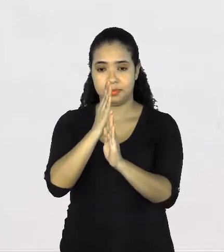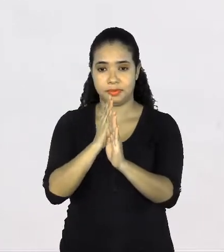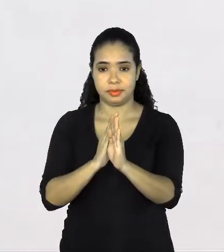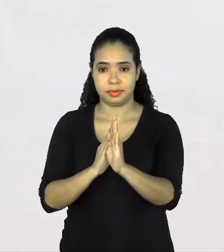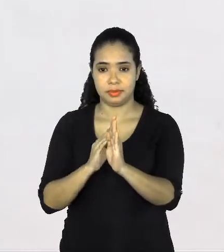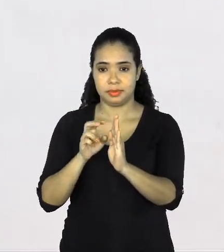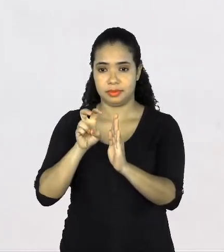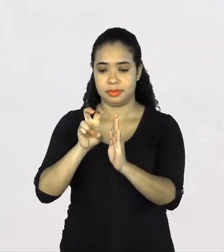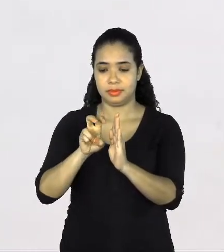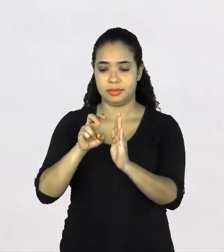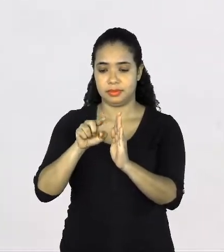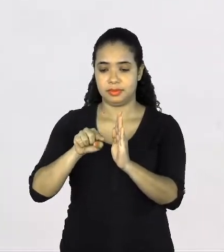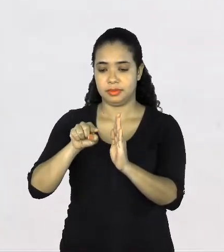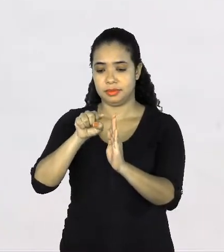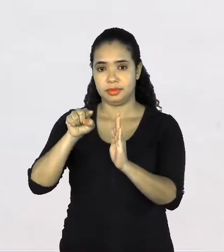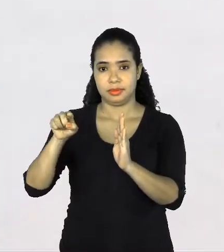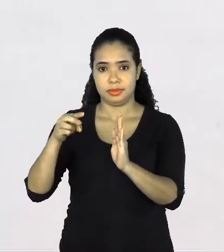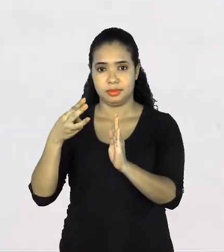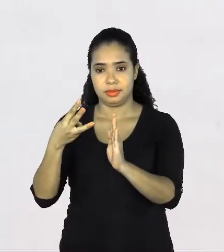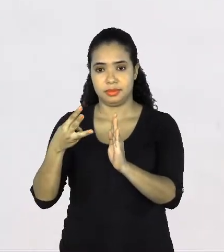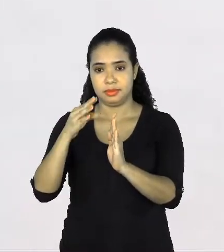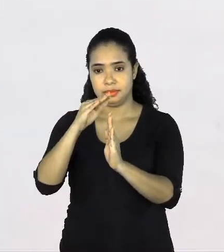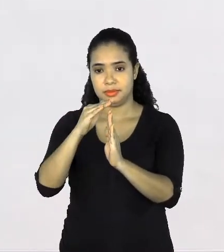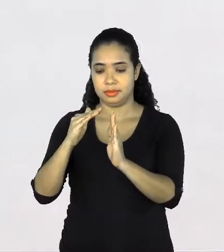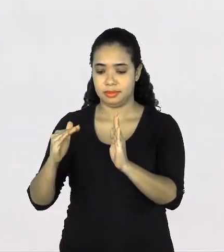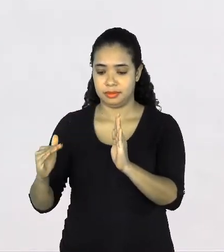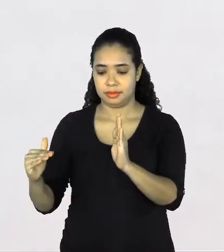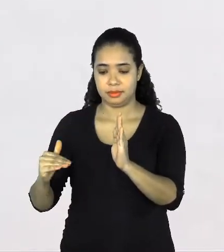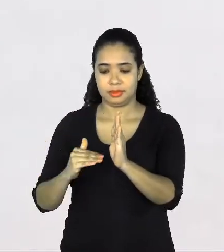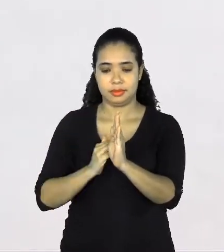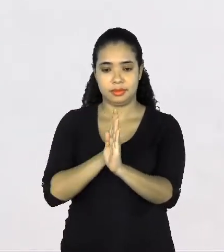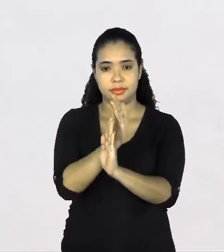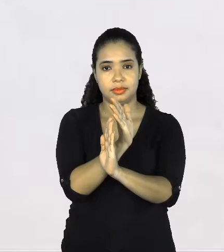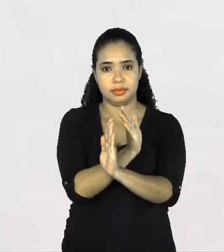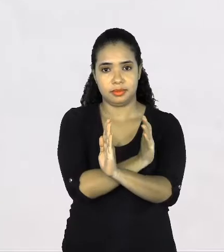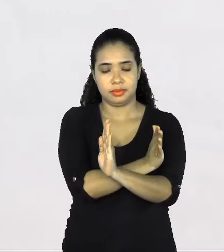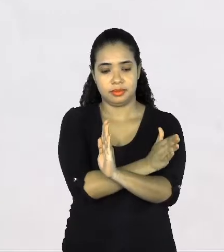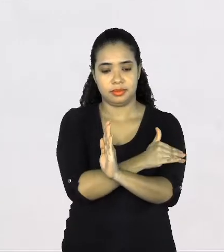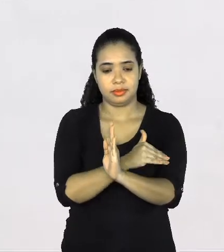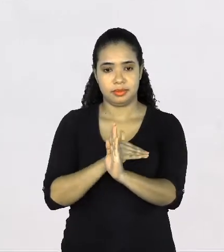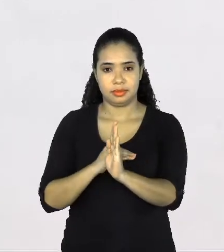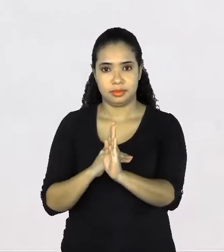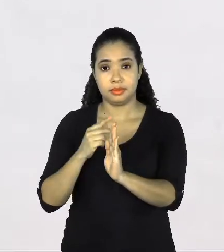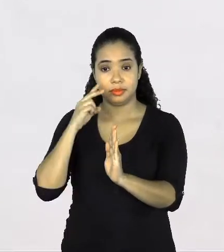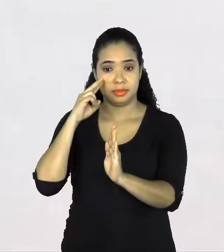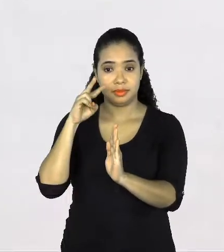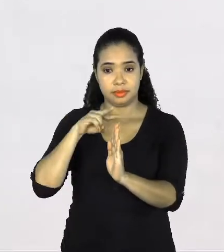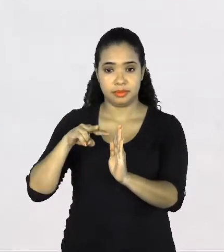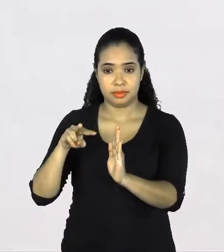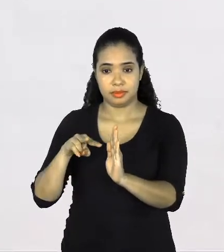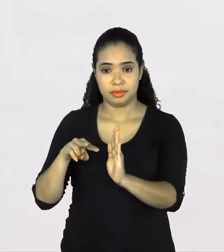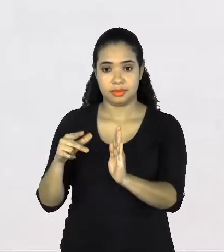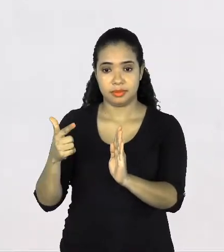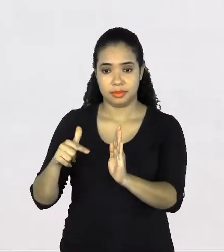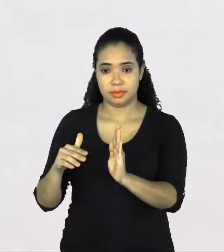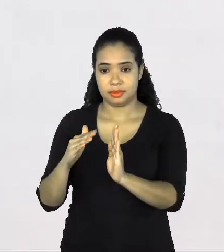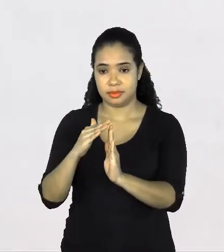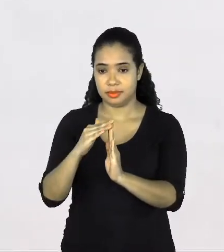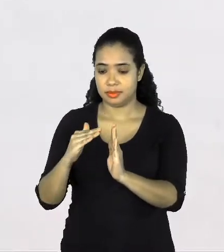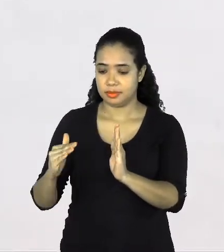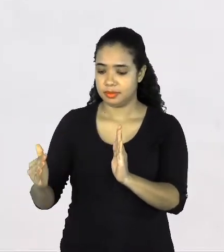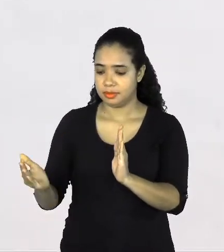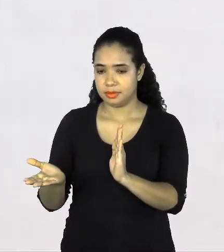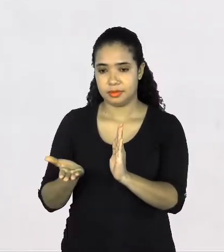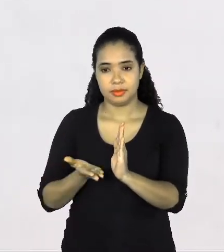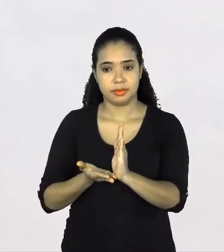3. Bom, eu vou redesenhar esse triângulo aqui, só para deixar ele mais visível para vocês. Eu teria esse